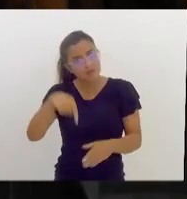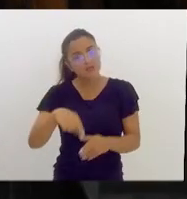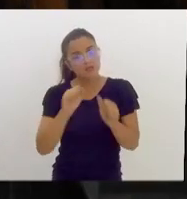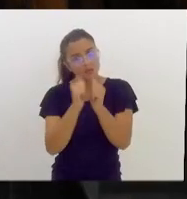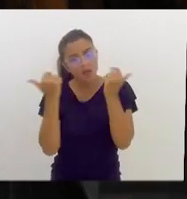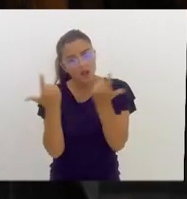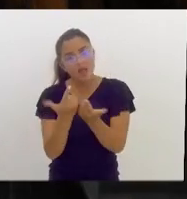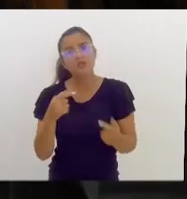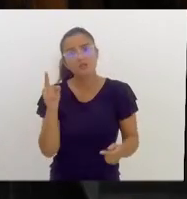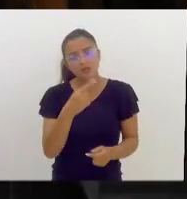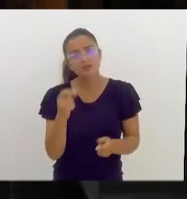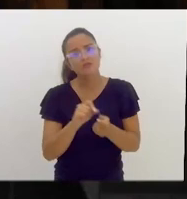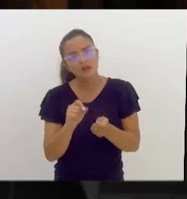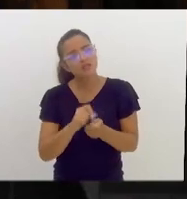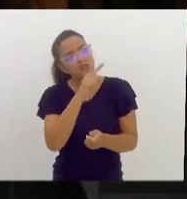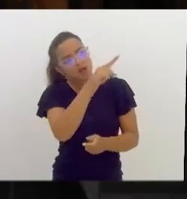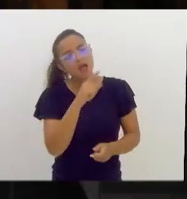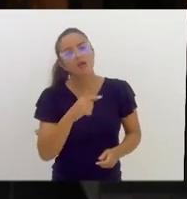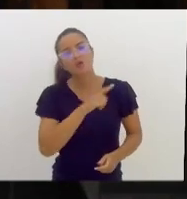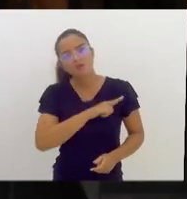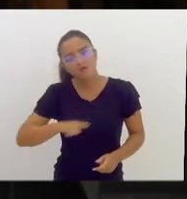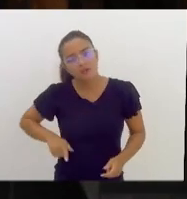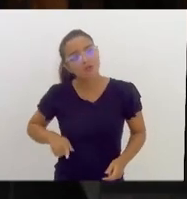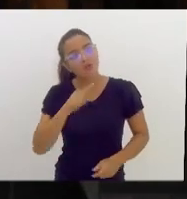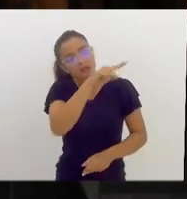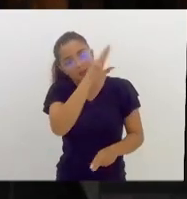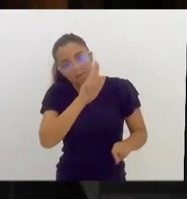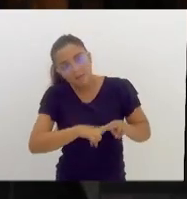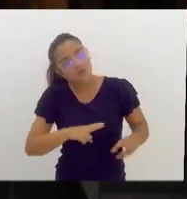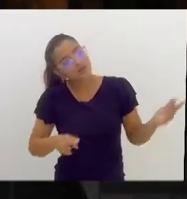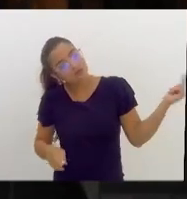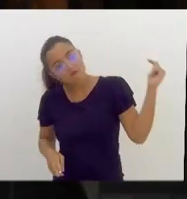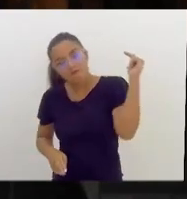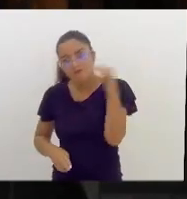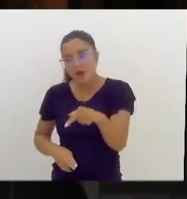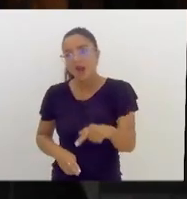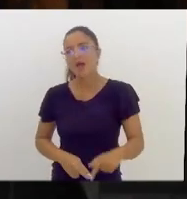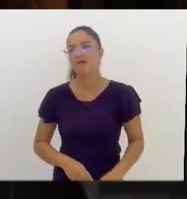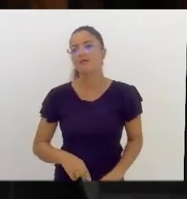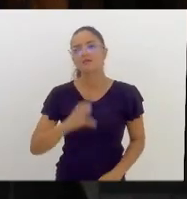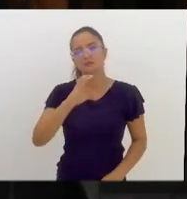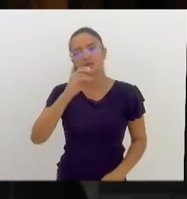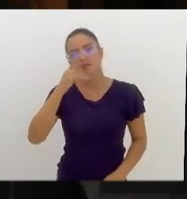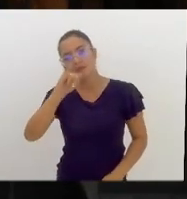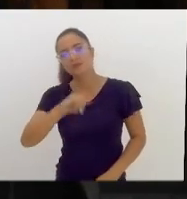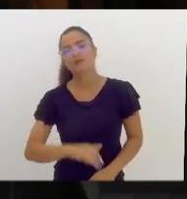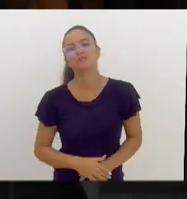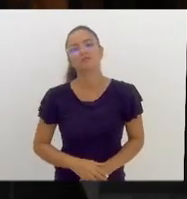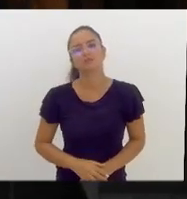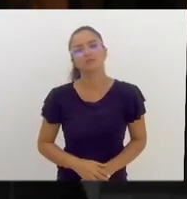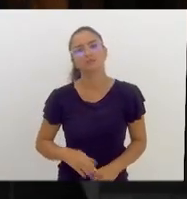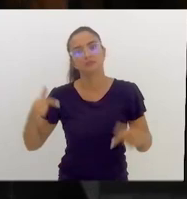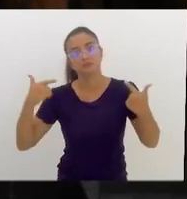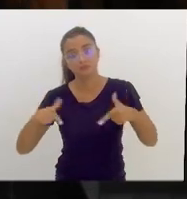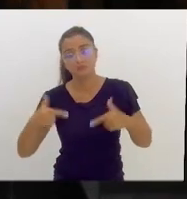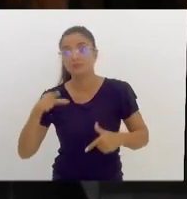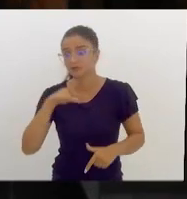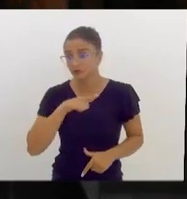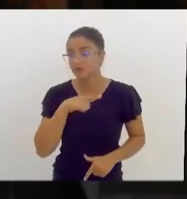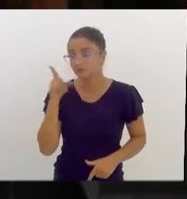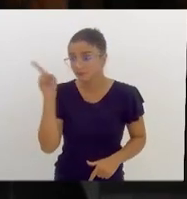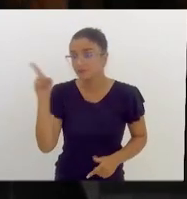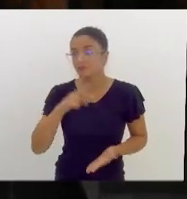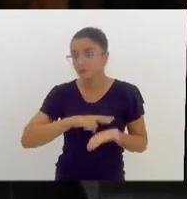Legislativa, um ex-governador preso foi convocado a depor numa CPI. Esse trabalho está todo lá consolidado